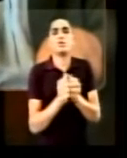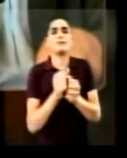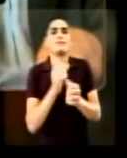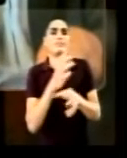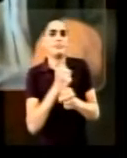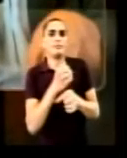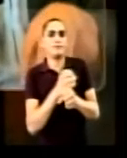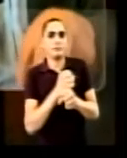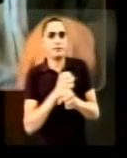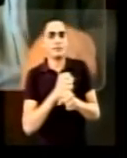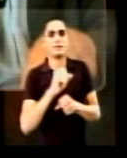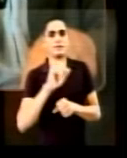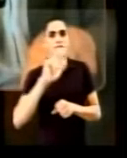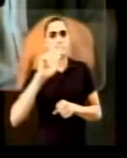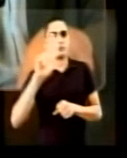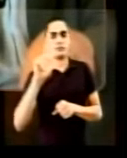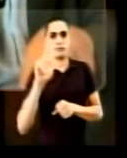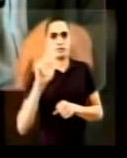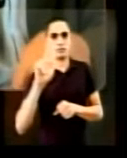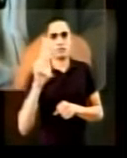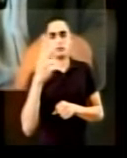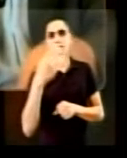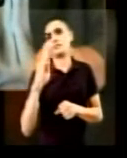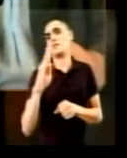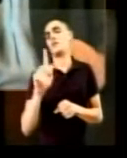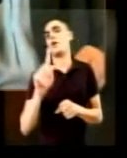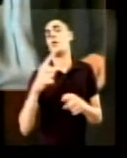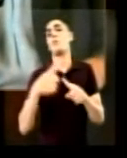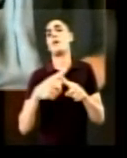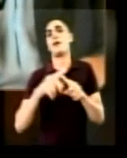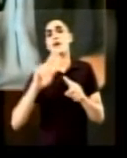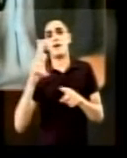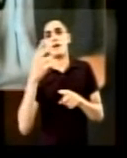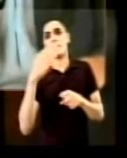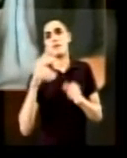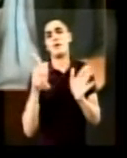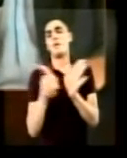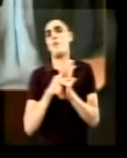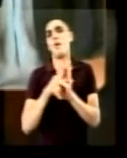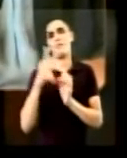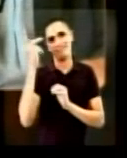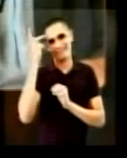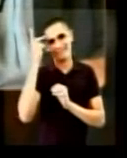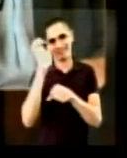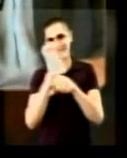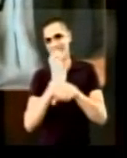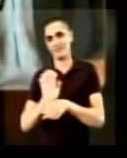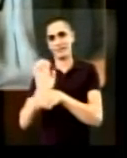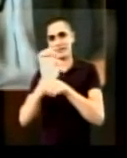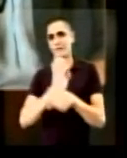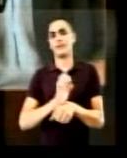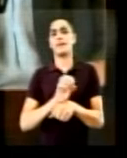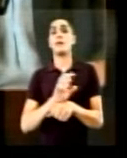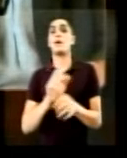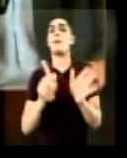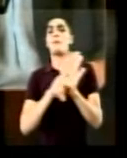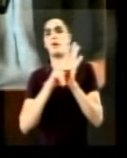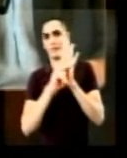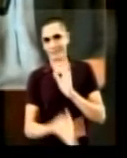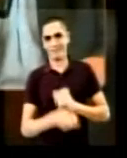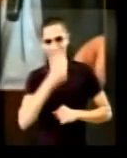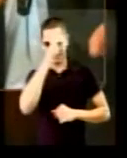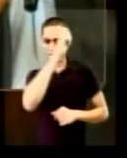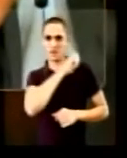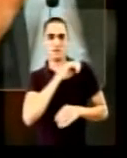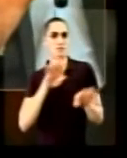falei para vocês é do município. Não é privado e não é hospital de